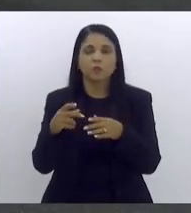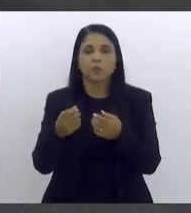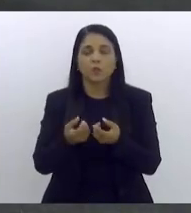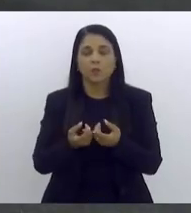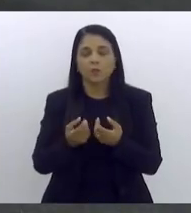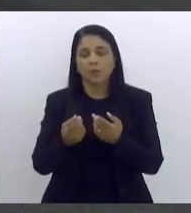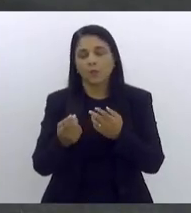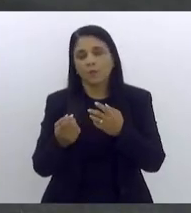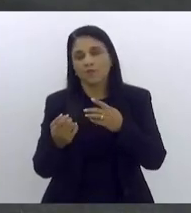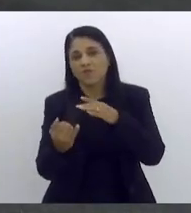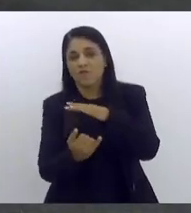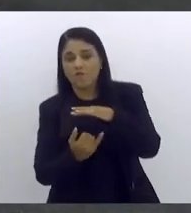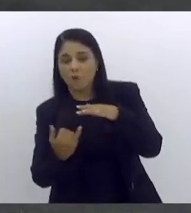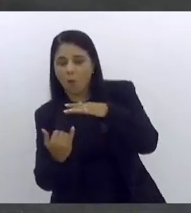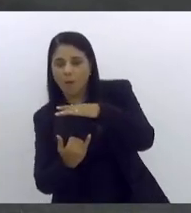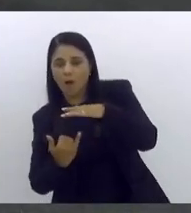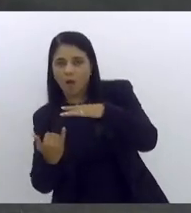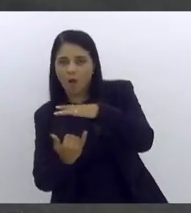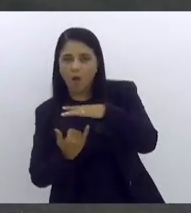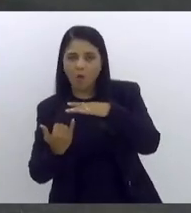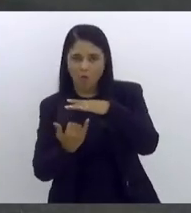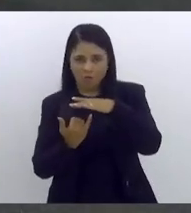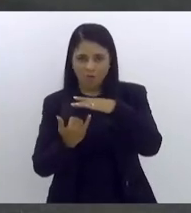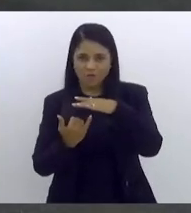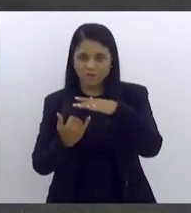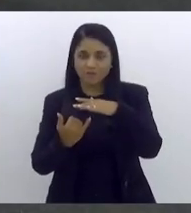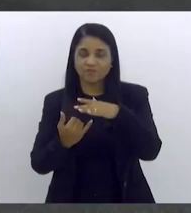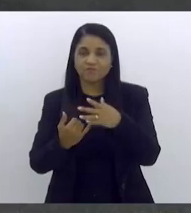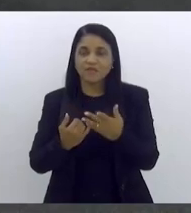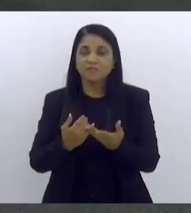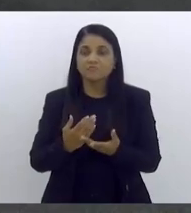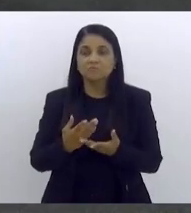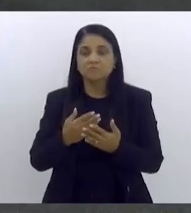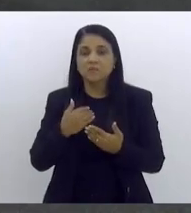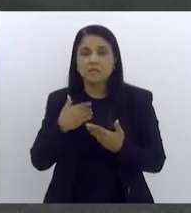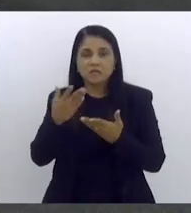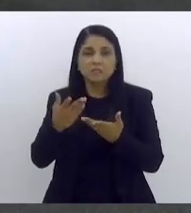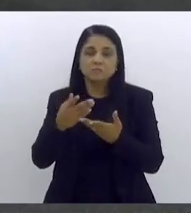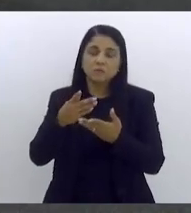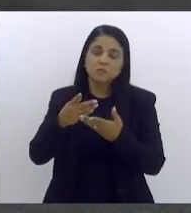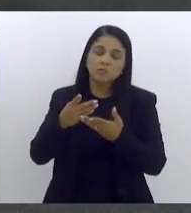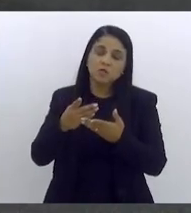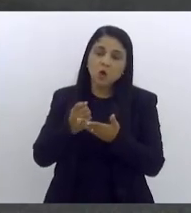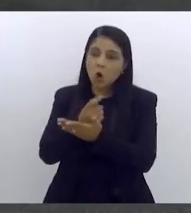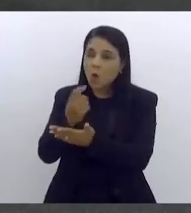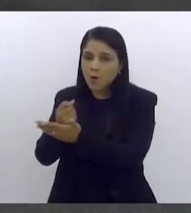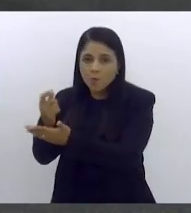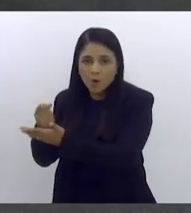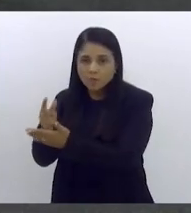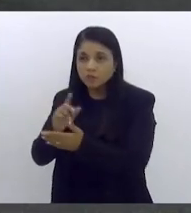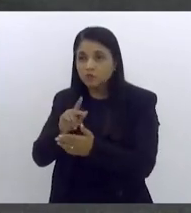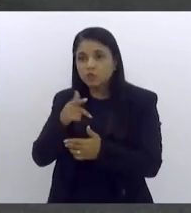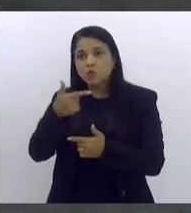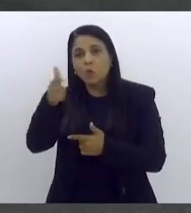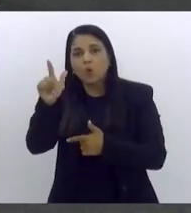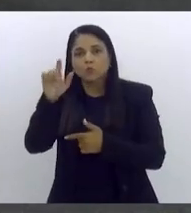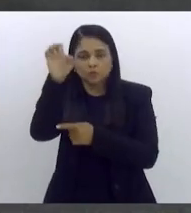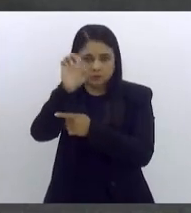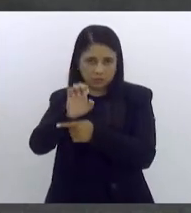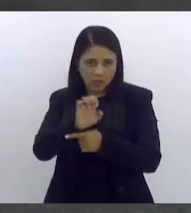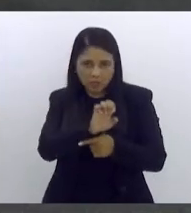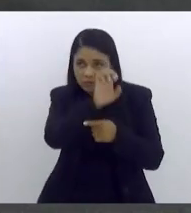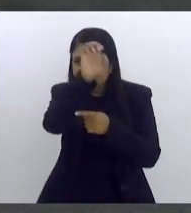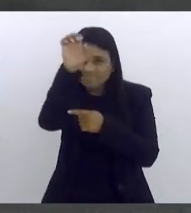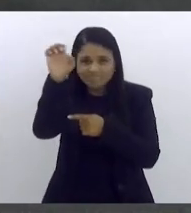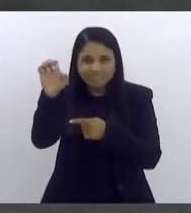meses centenas de quilos, toneladas de marisco de outros estados, porque mesmo produzindo, não